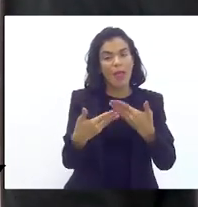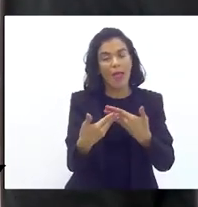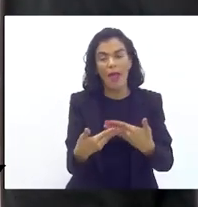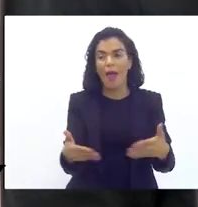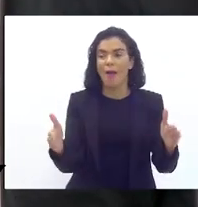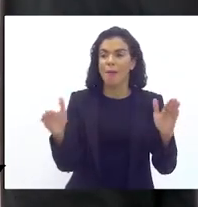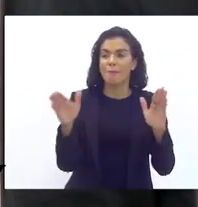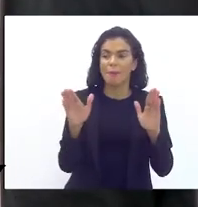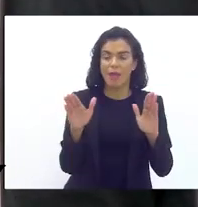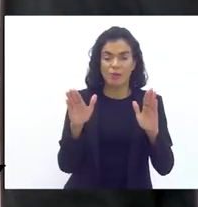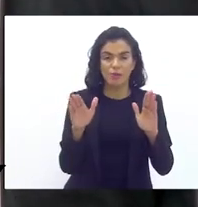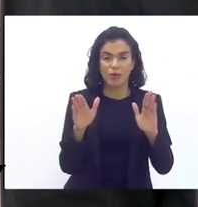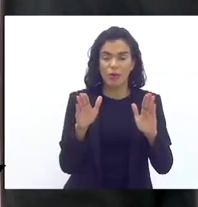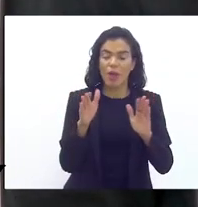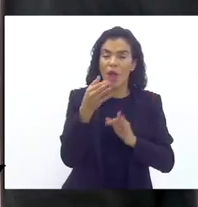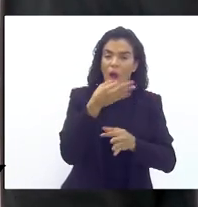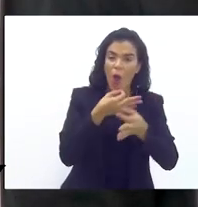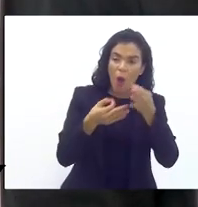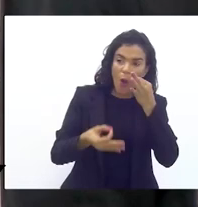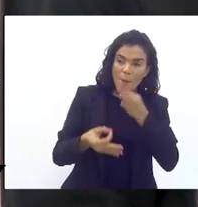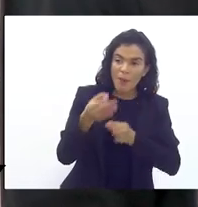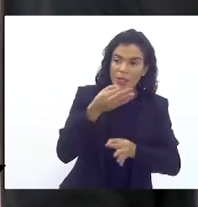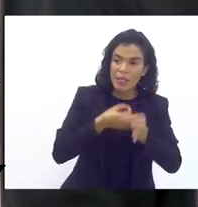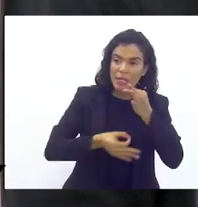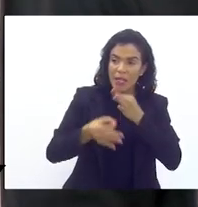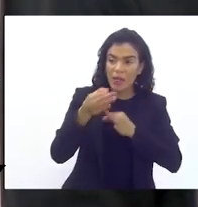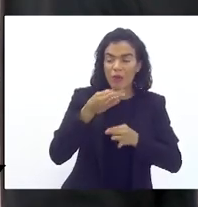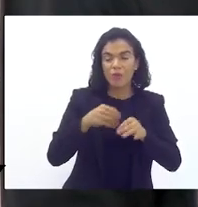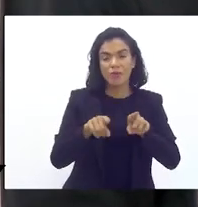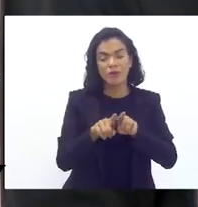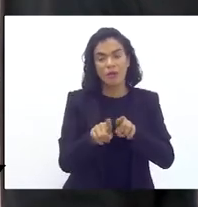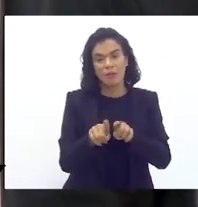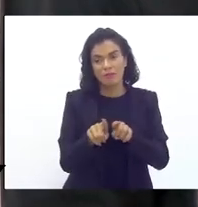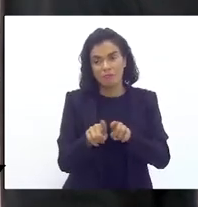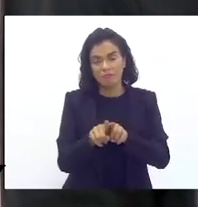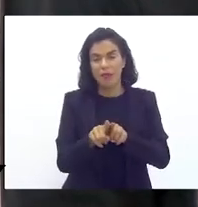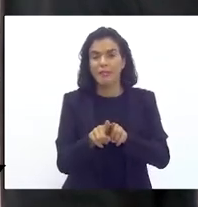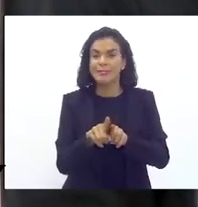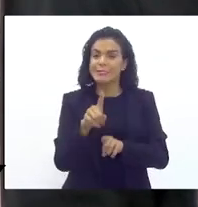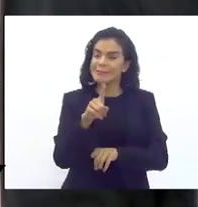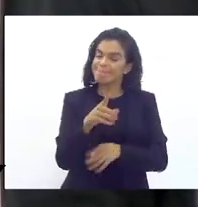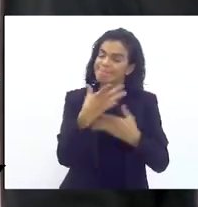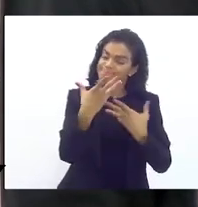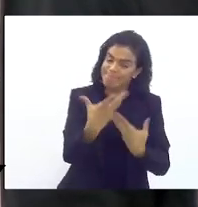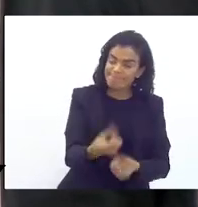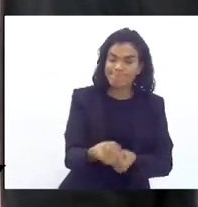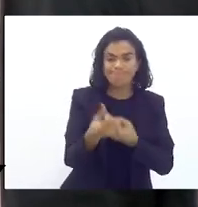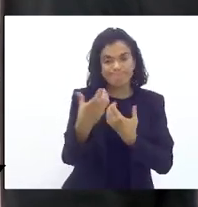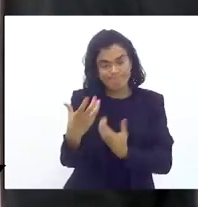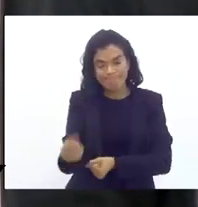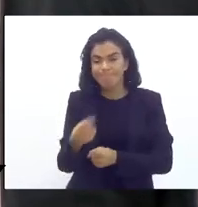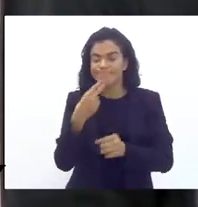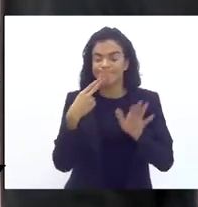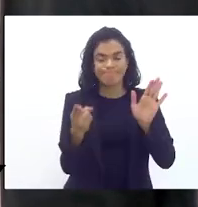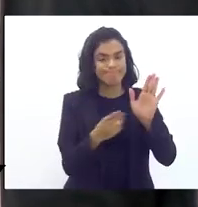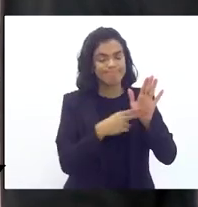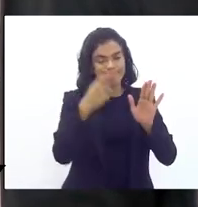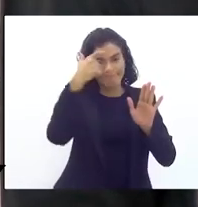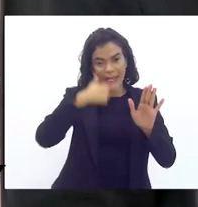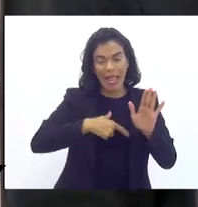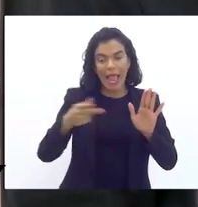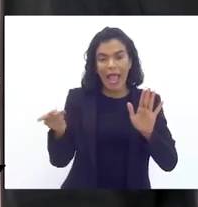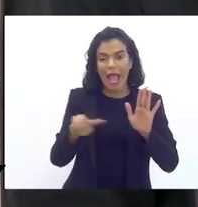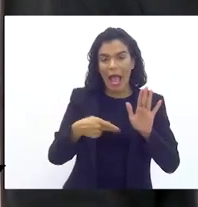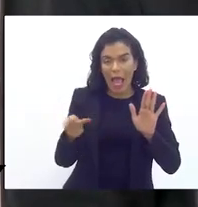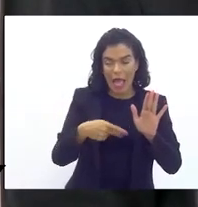e está numa posição de realmente reconhecer os nossos erros então